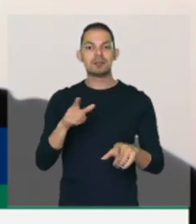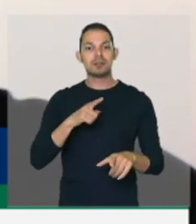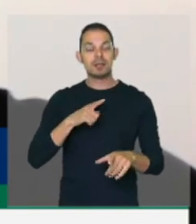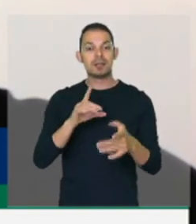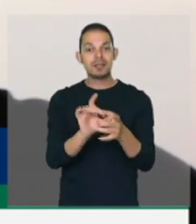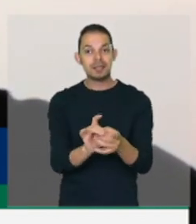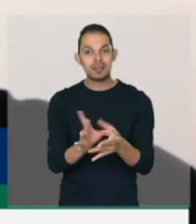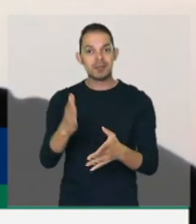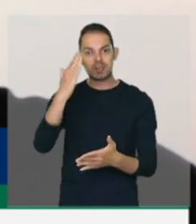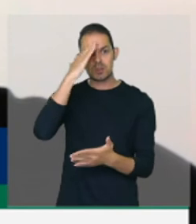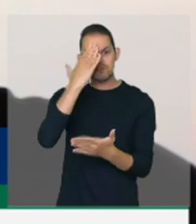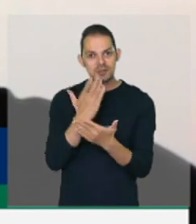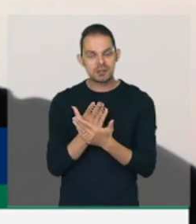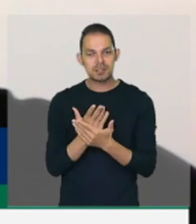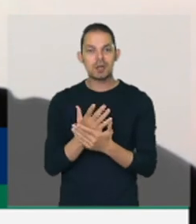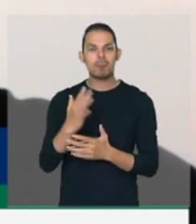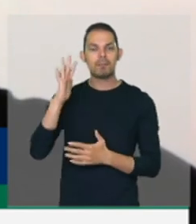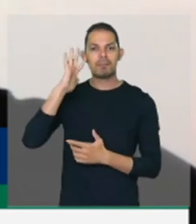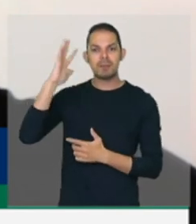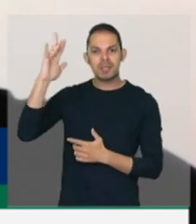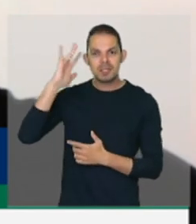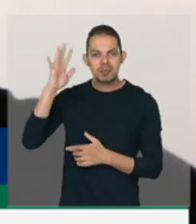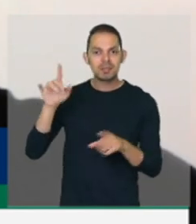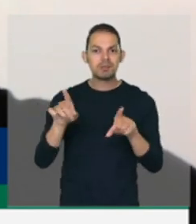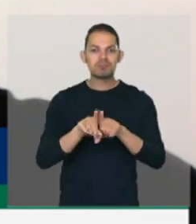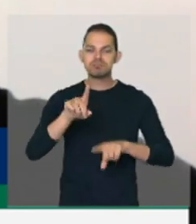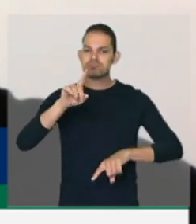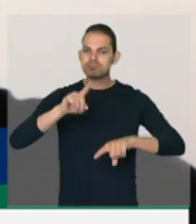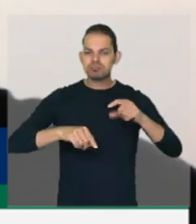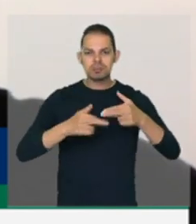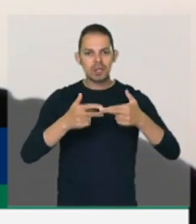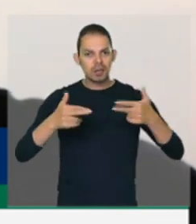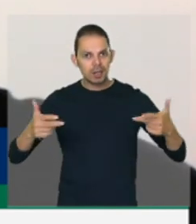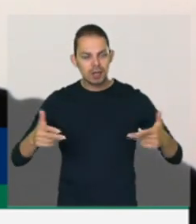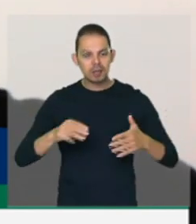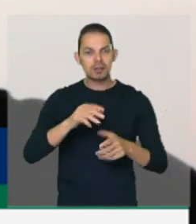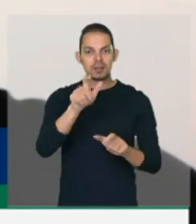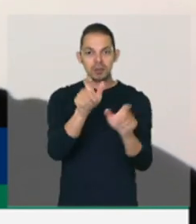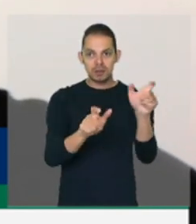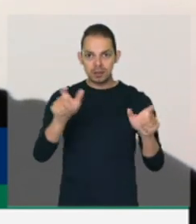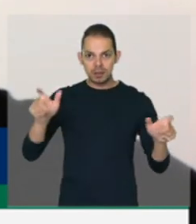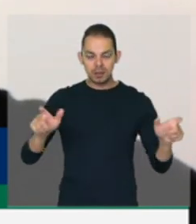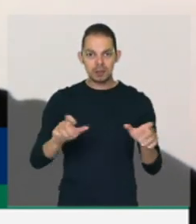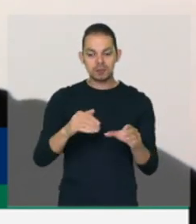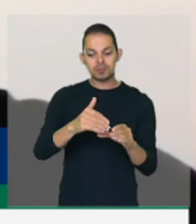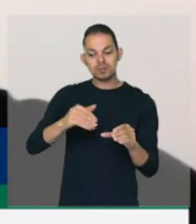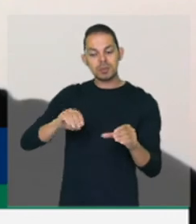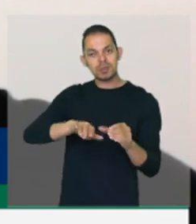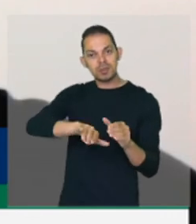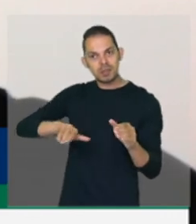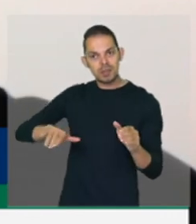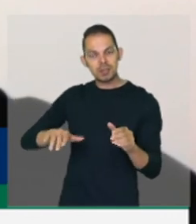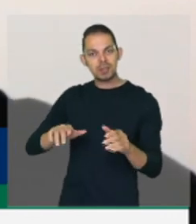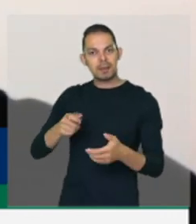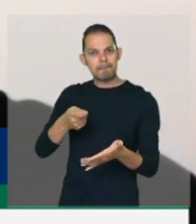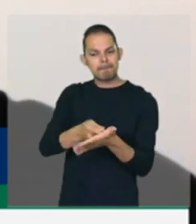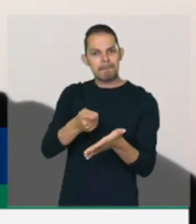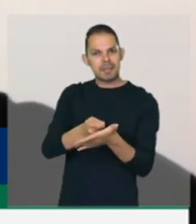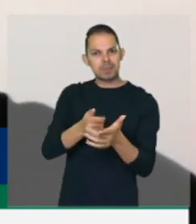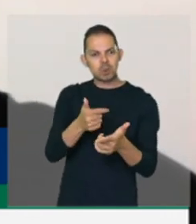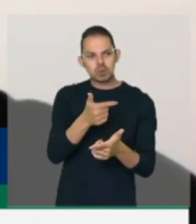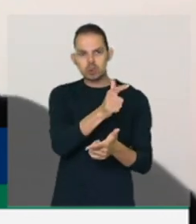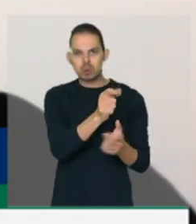liberdade de convicção, pensamento e ação por meio de seus membros, afastando-se a possibilidade de ficar vulnerável a pressões de outros poderes do